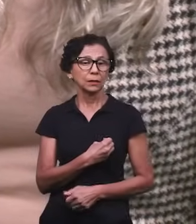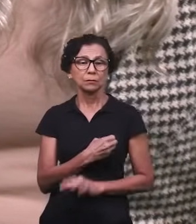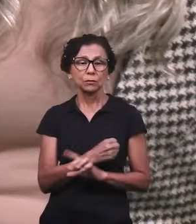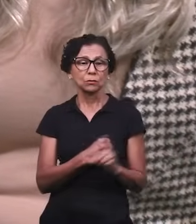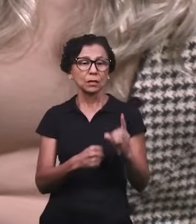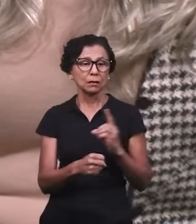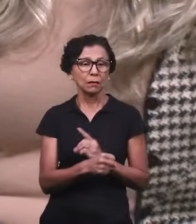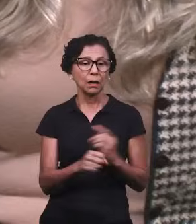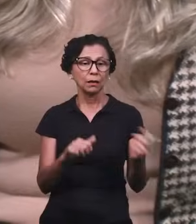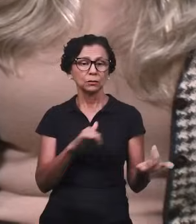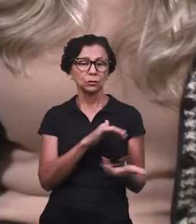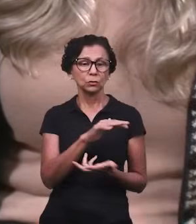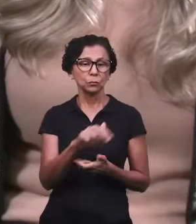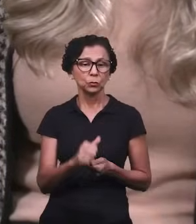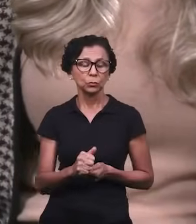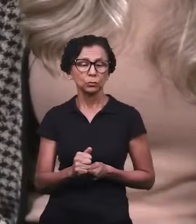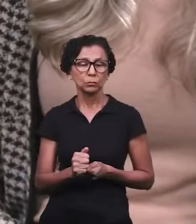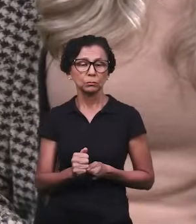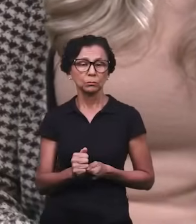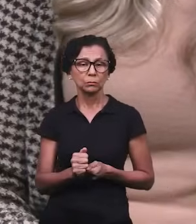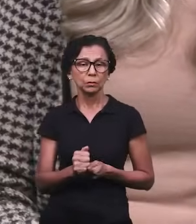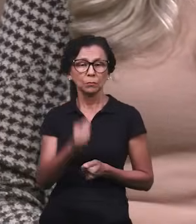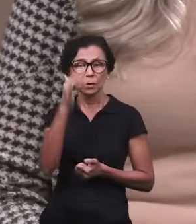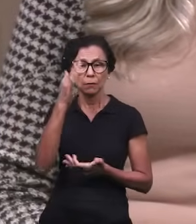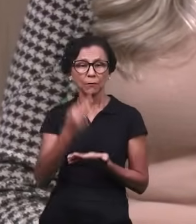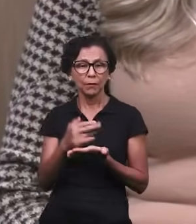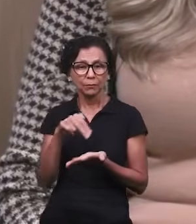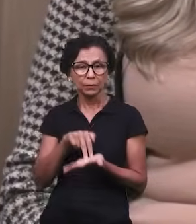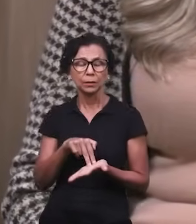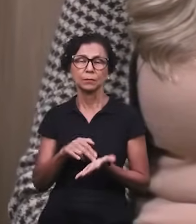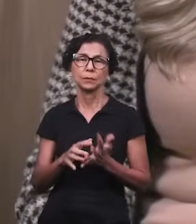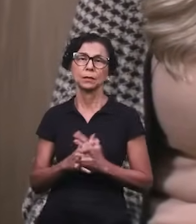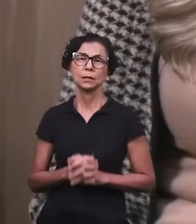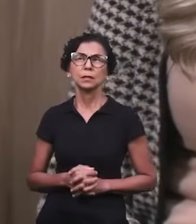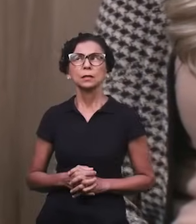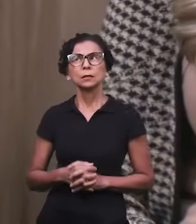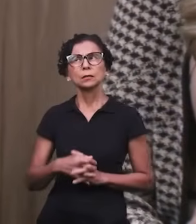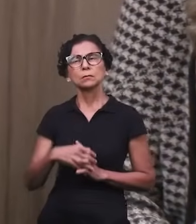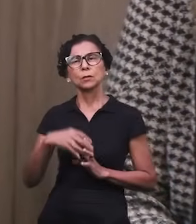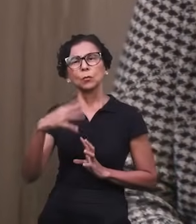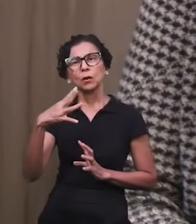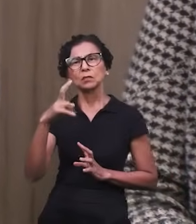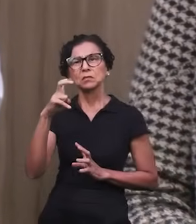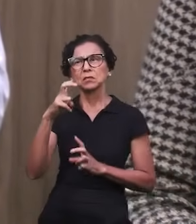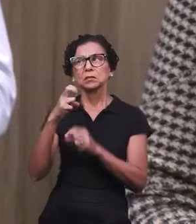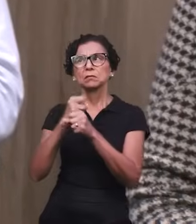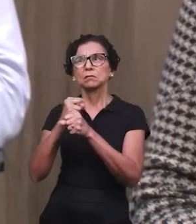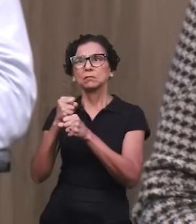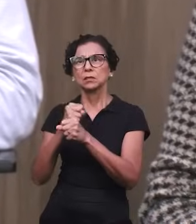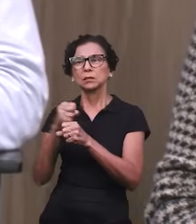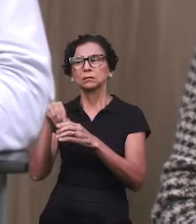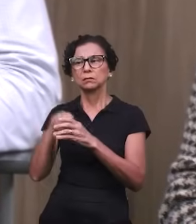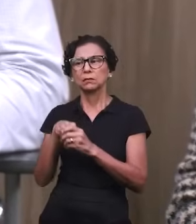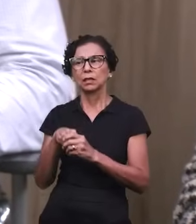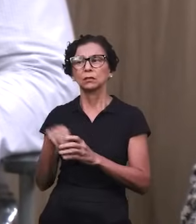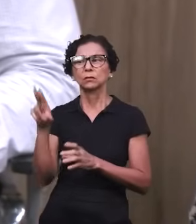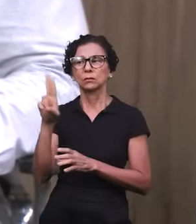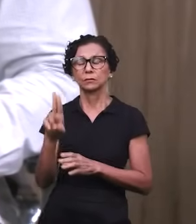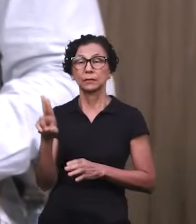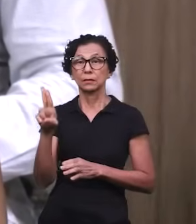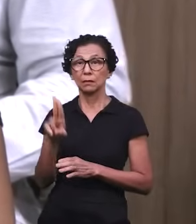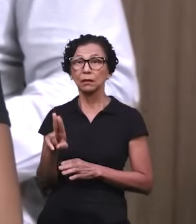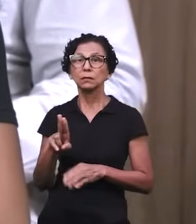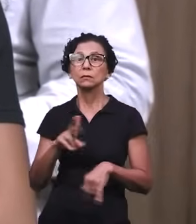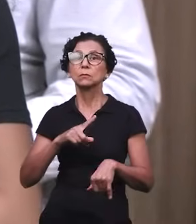Porque se em tempos passados a universidade, esses 4, 5 anos de universidade, era um momento crucial que nós